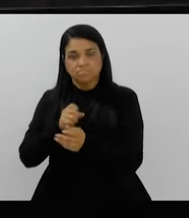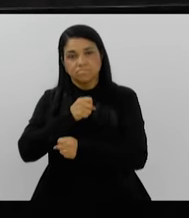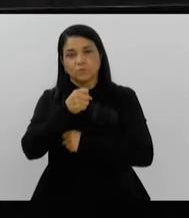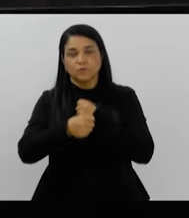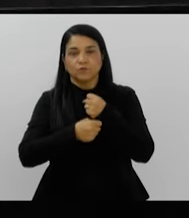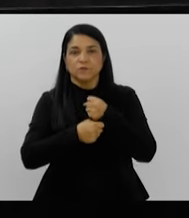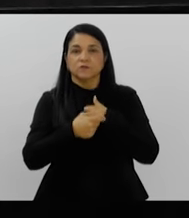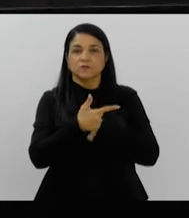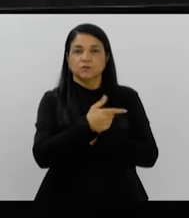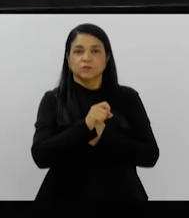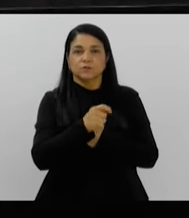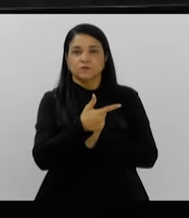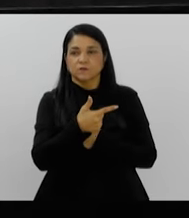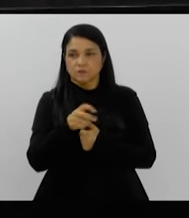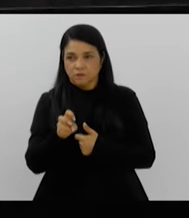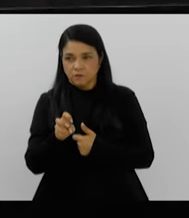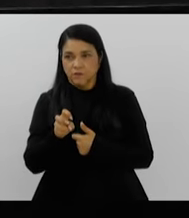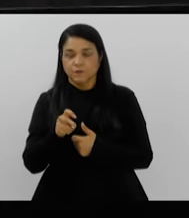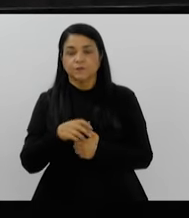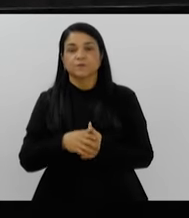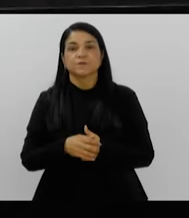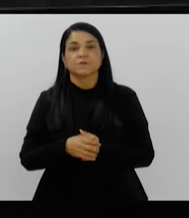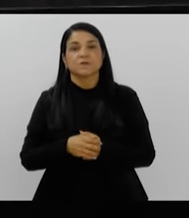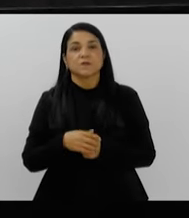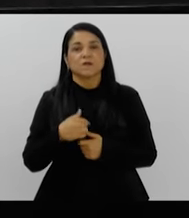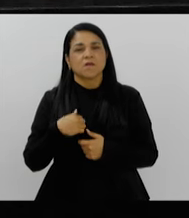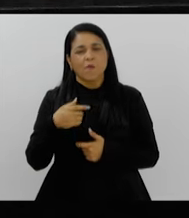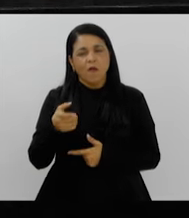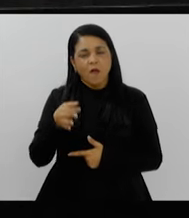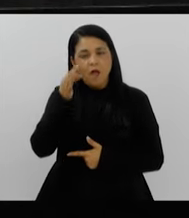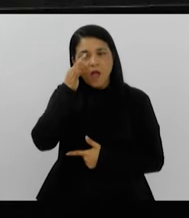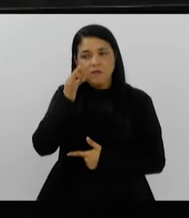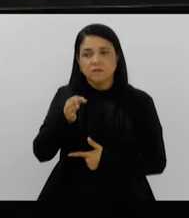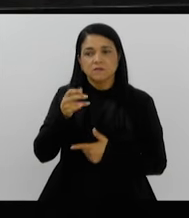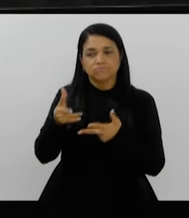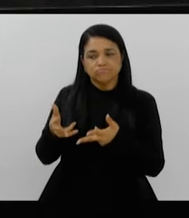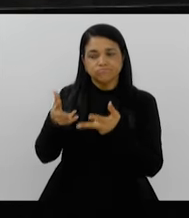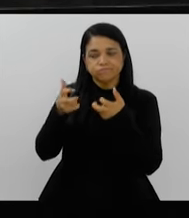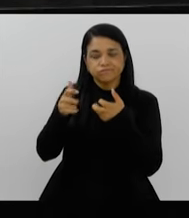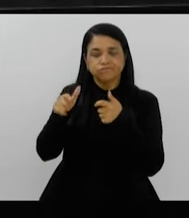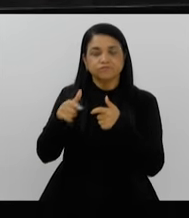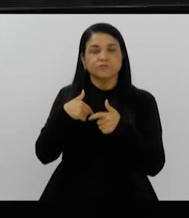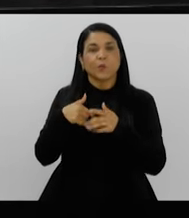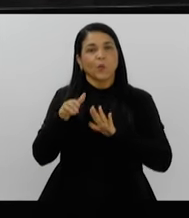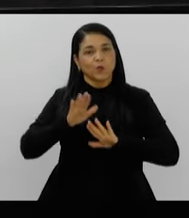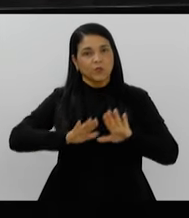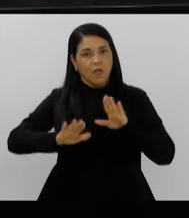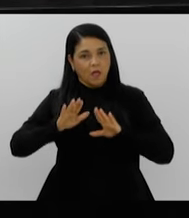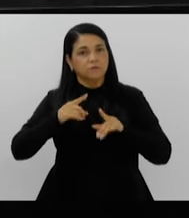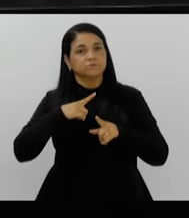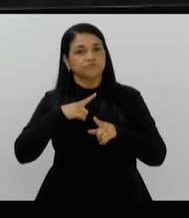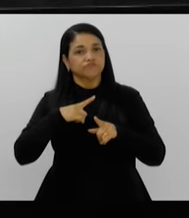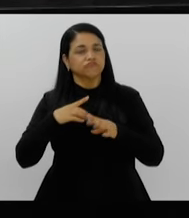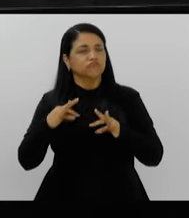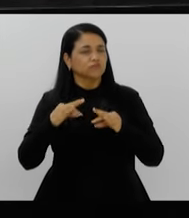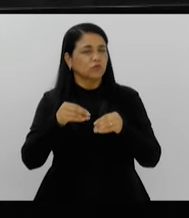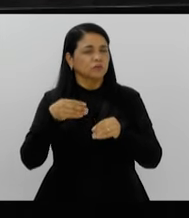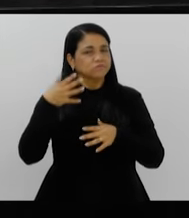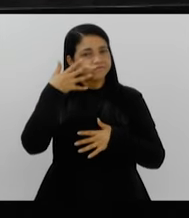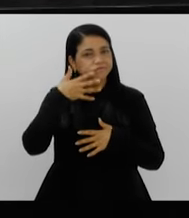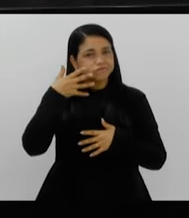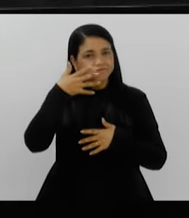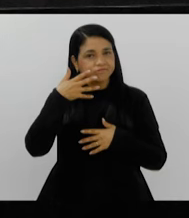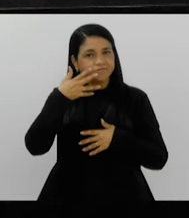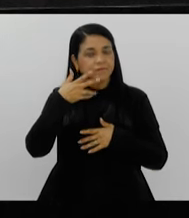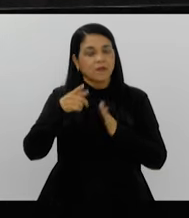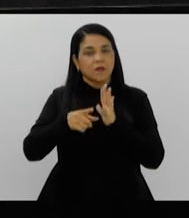de 2025. Eu prestei atenção, com muito cuidado, em todas as falas que